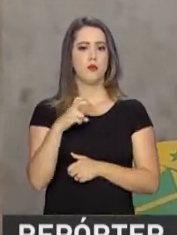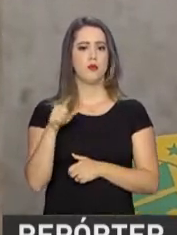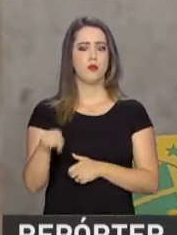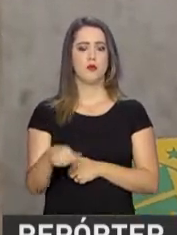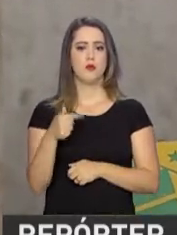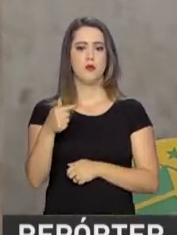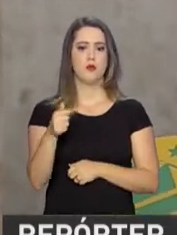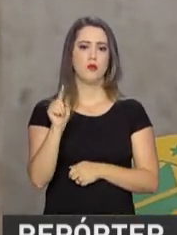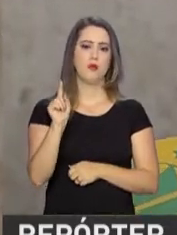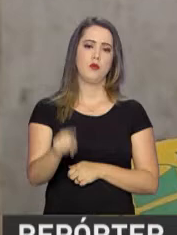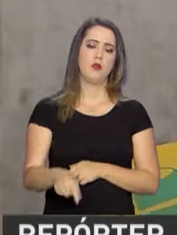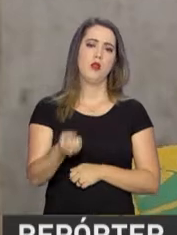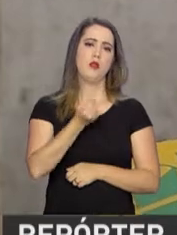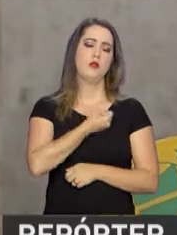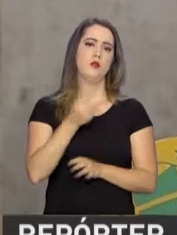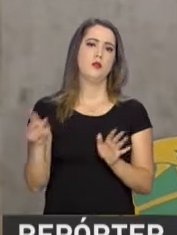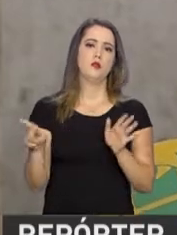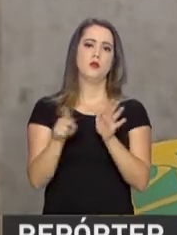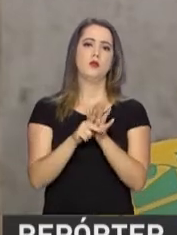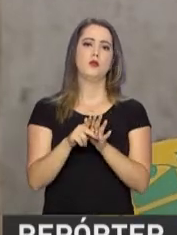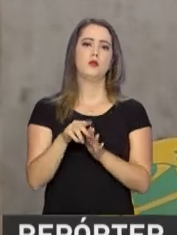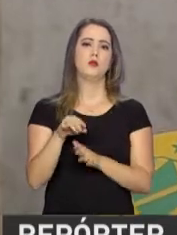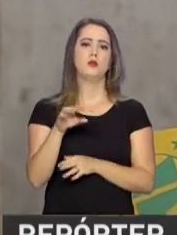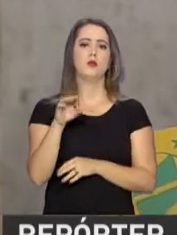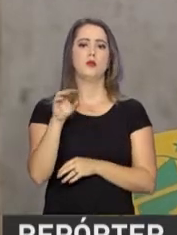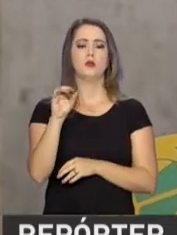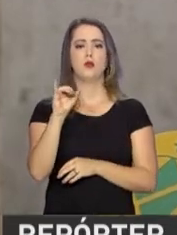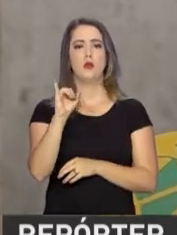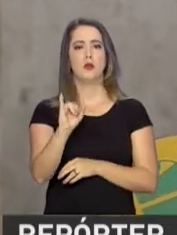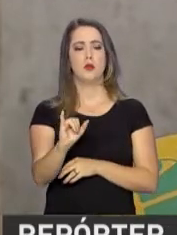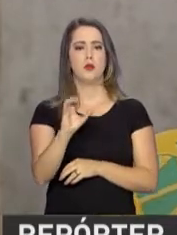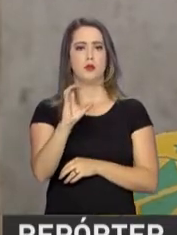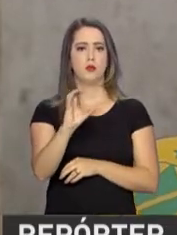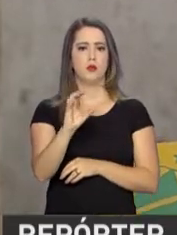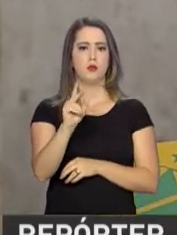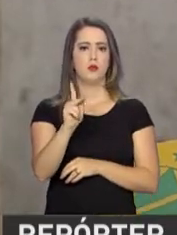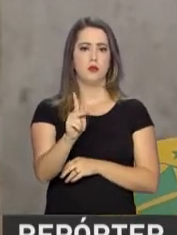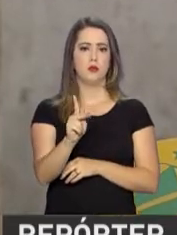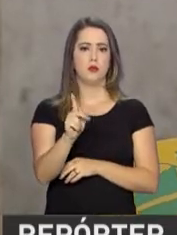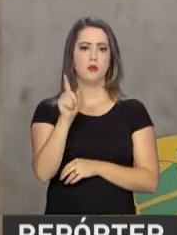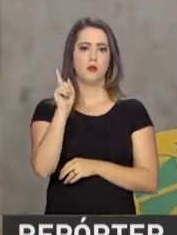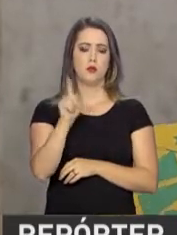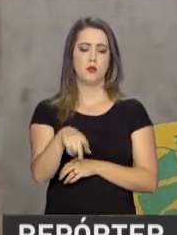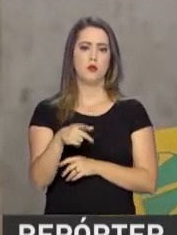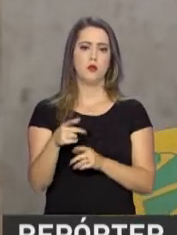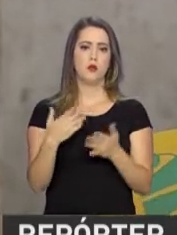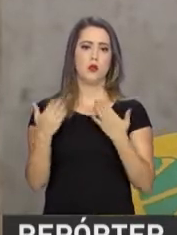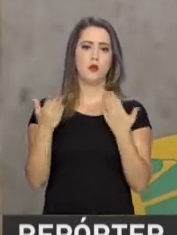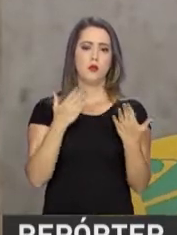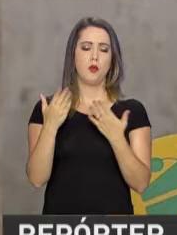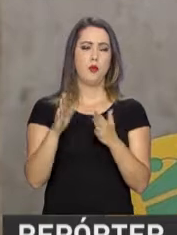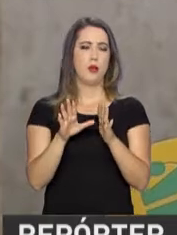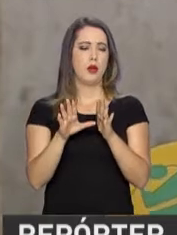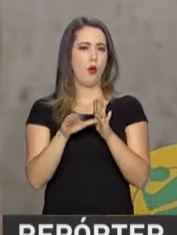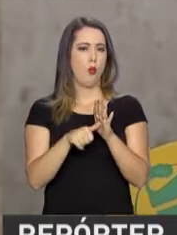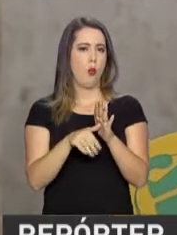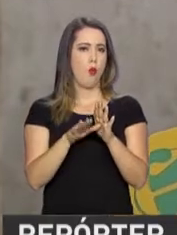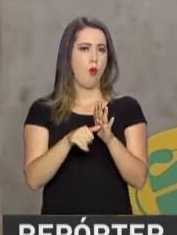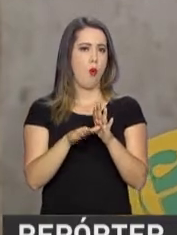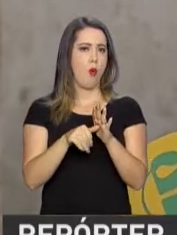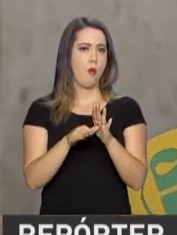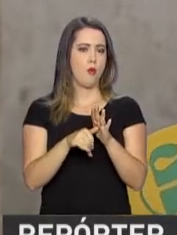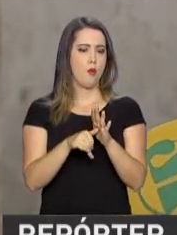tá isso são dados do instituto de segurança pública que é uma autarquia se você comparar roubo de carga do ano